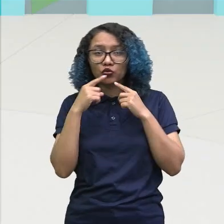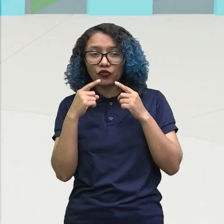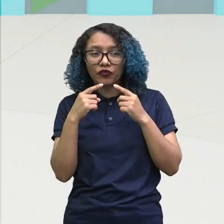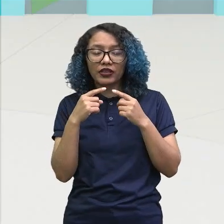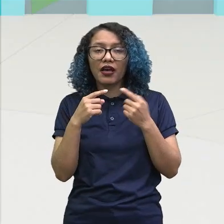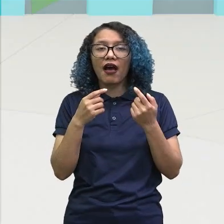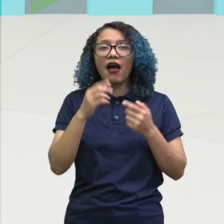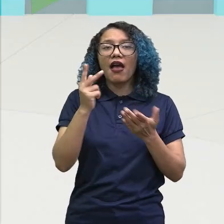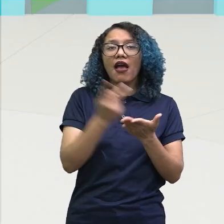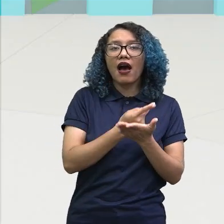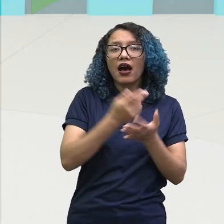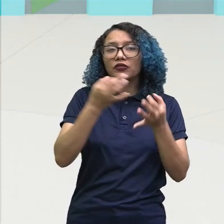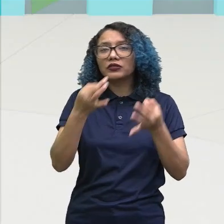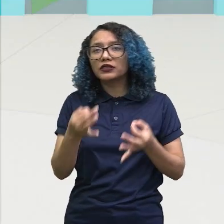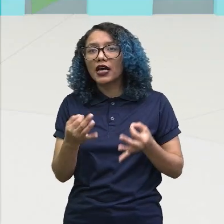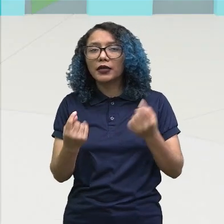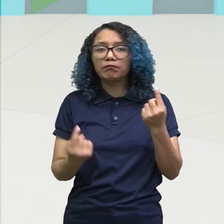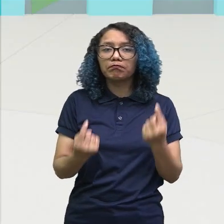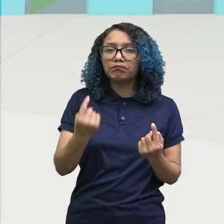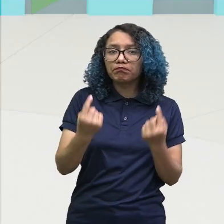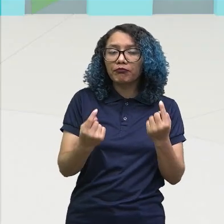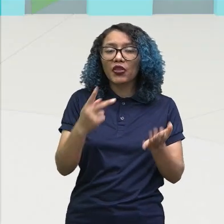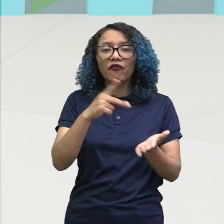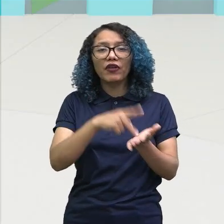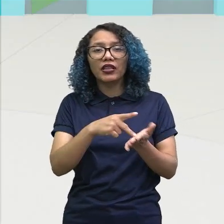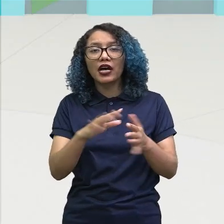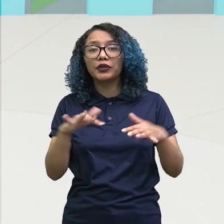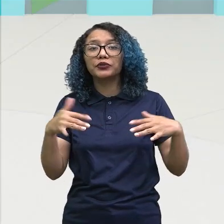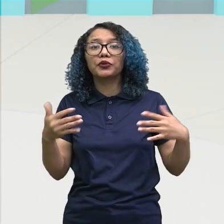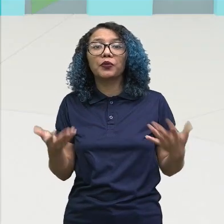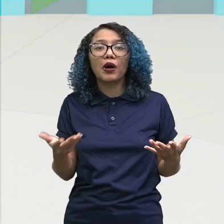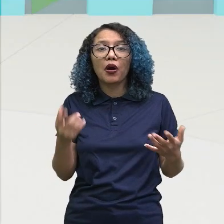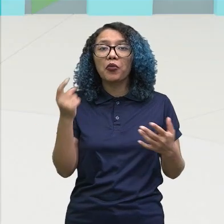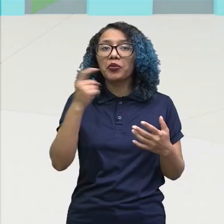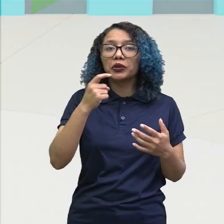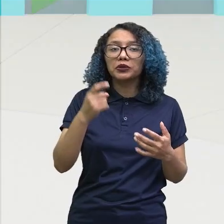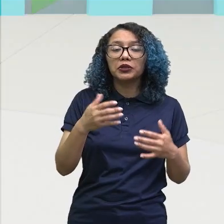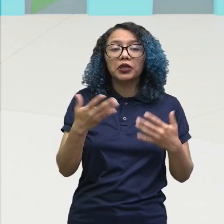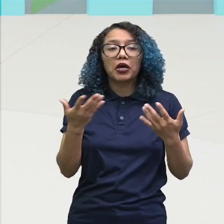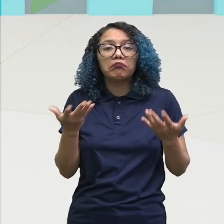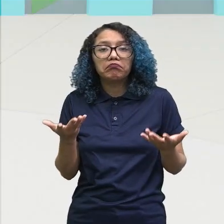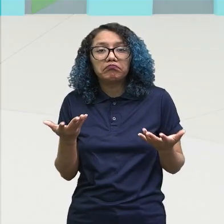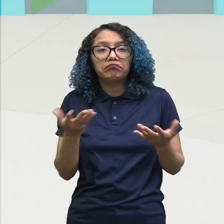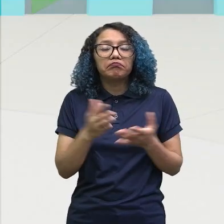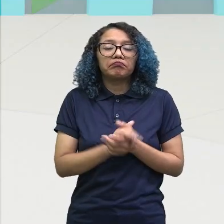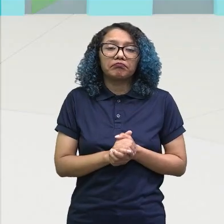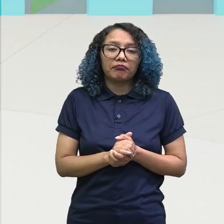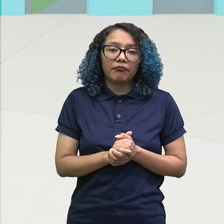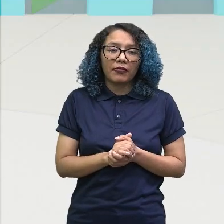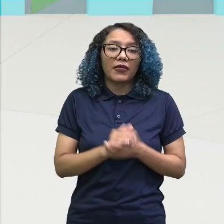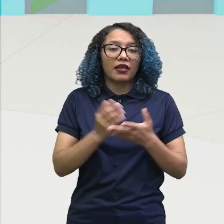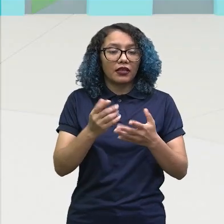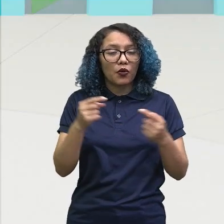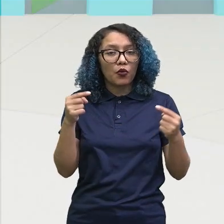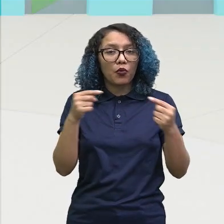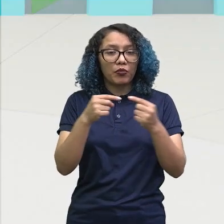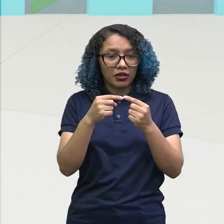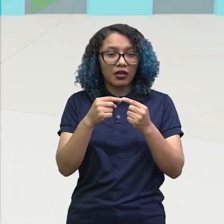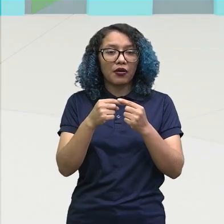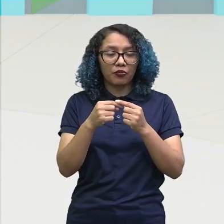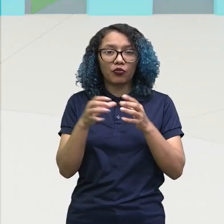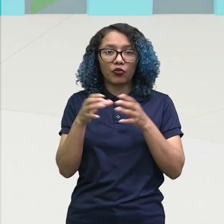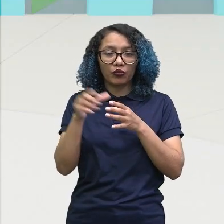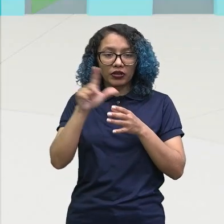e quem está errado? Quem fala a verdade e quem fala a mentira? Então, nós vamos ter um movimento literário chamado Barroco, que vai